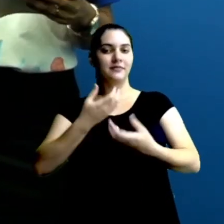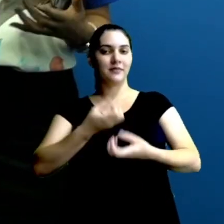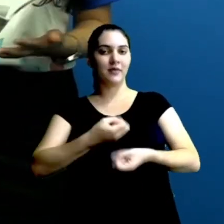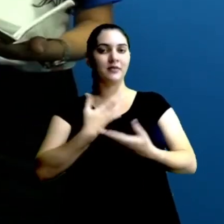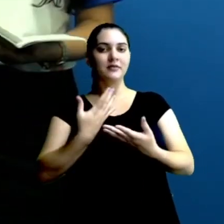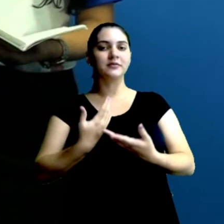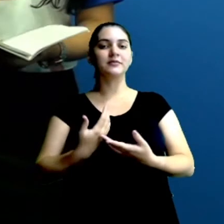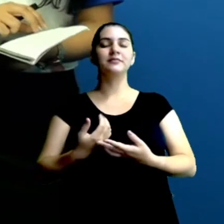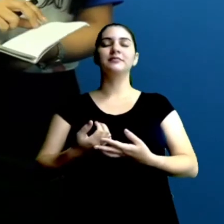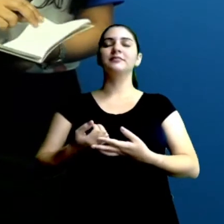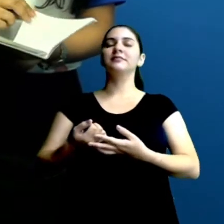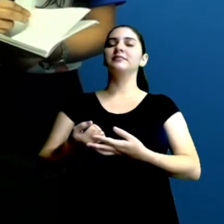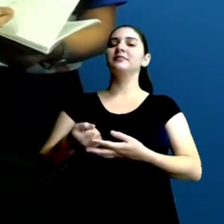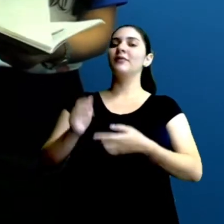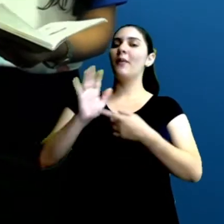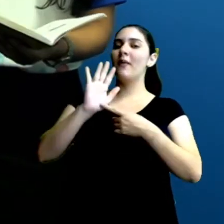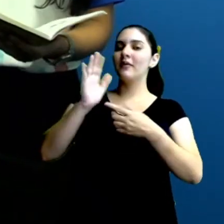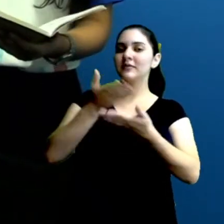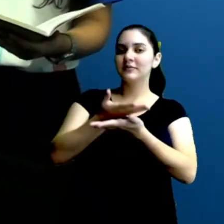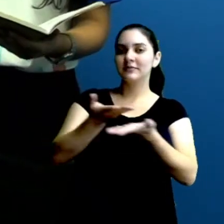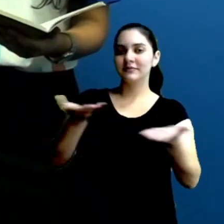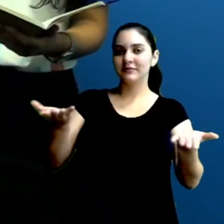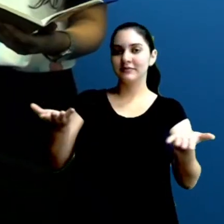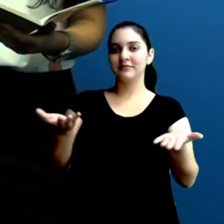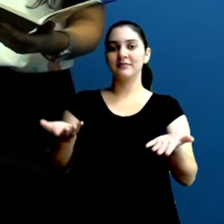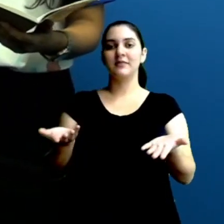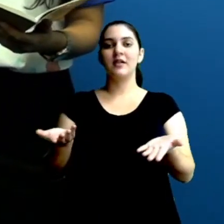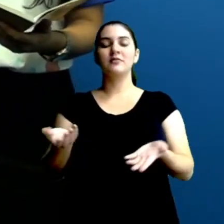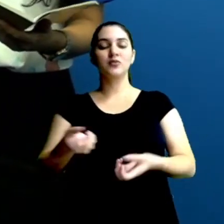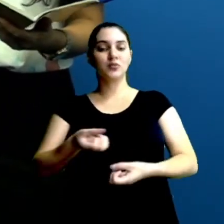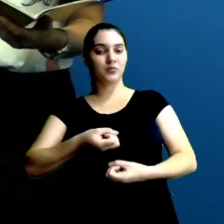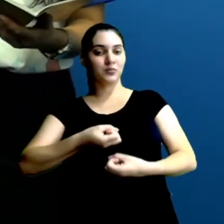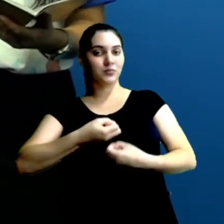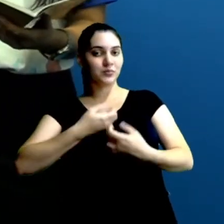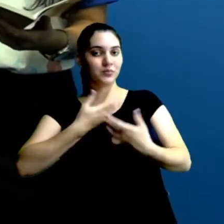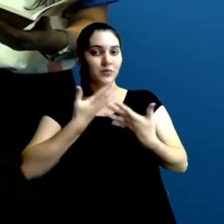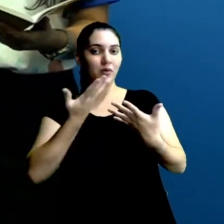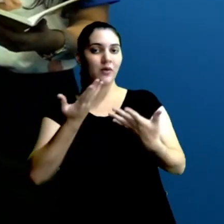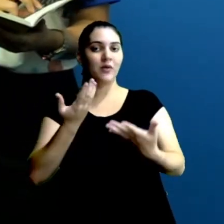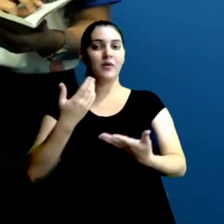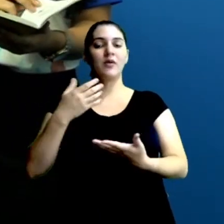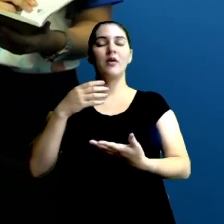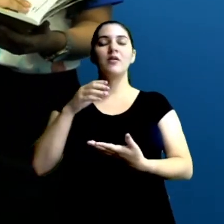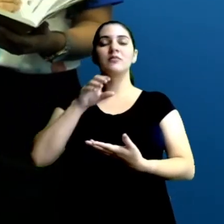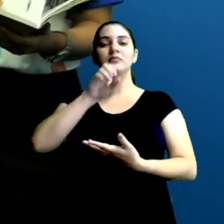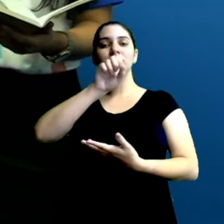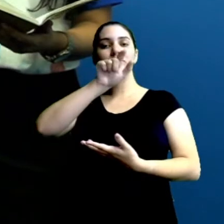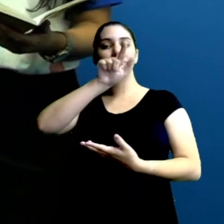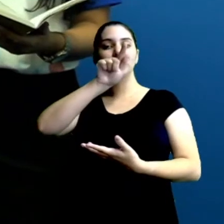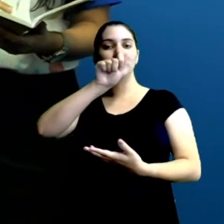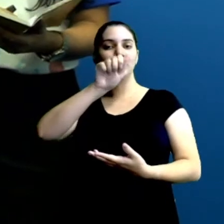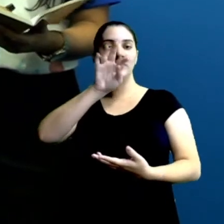vou recitar para vocês o poema O Gato,